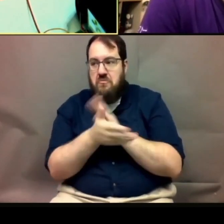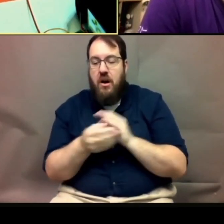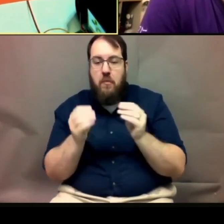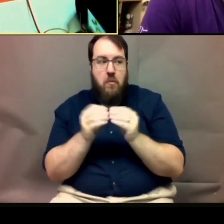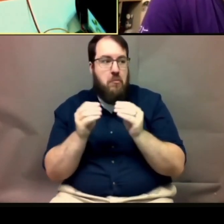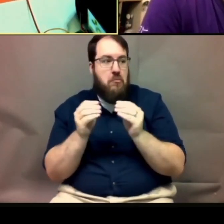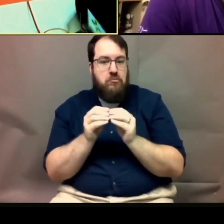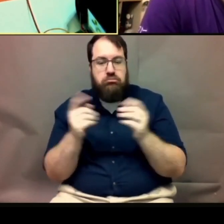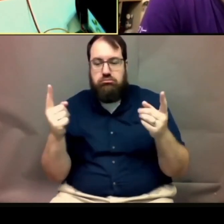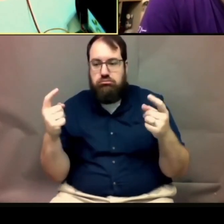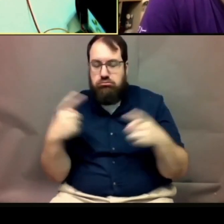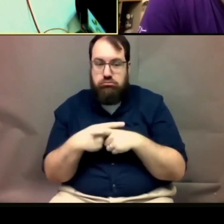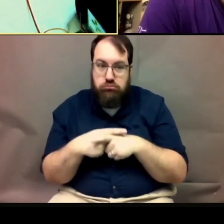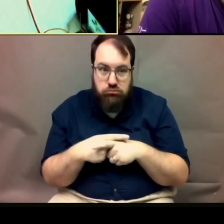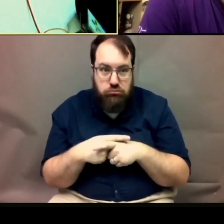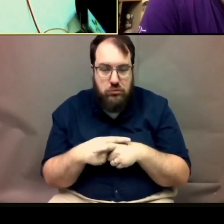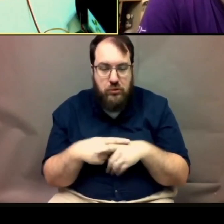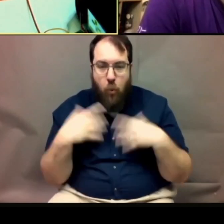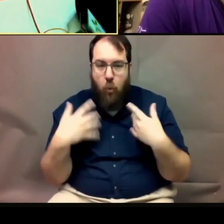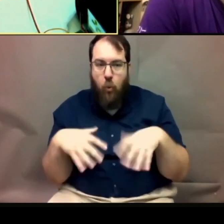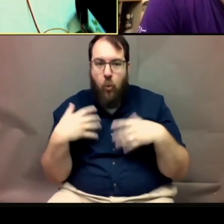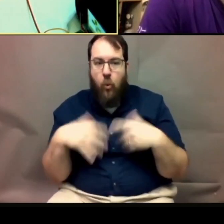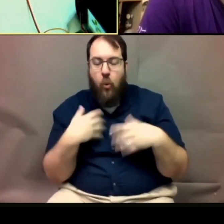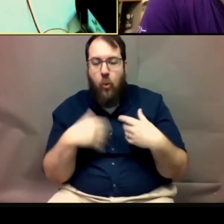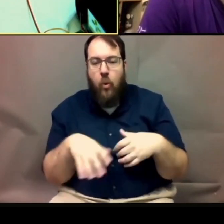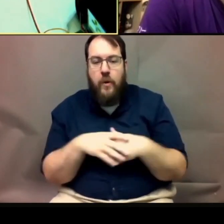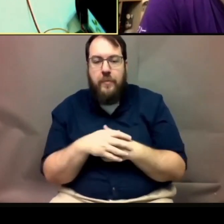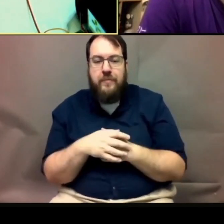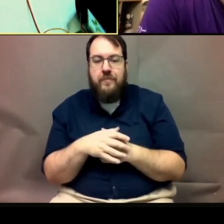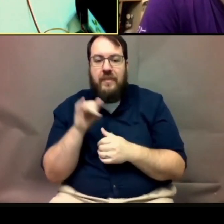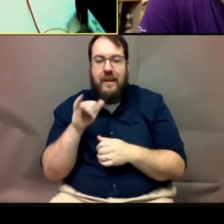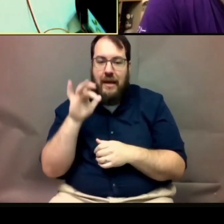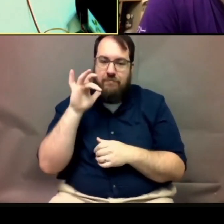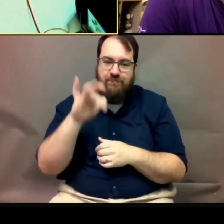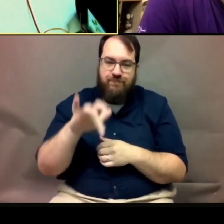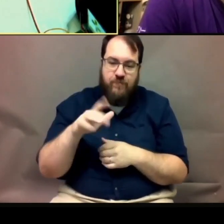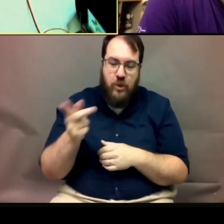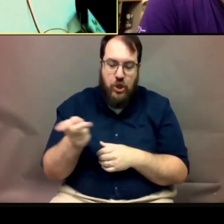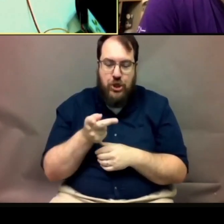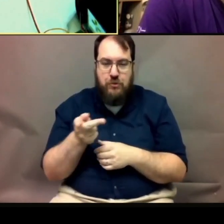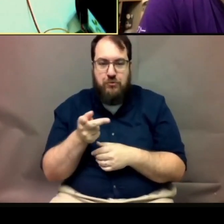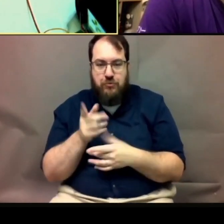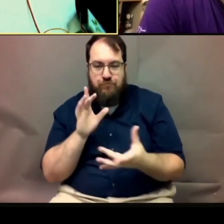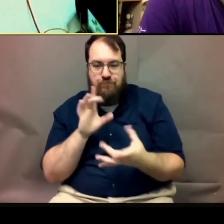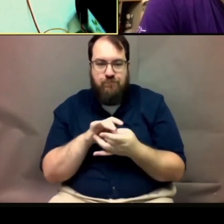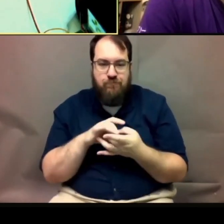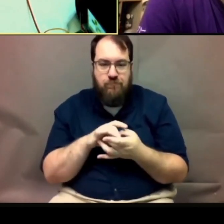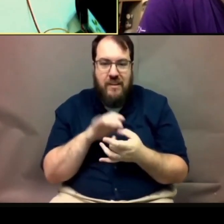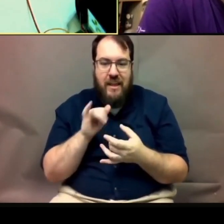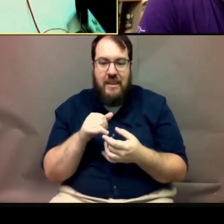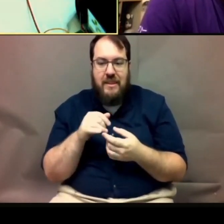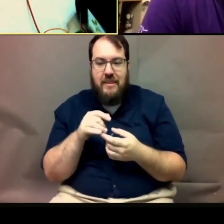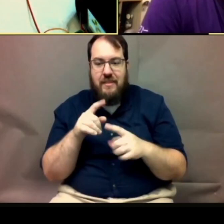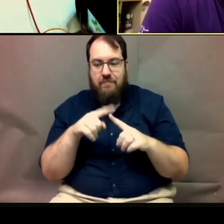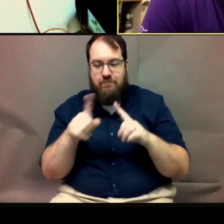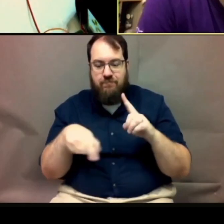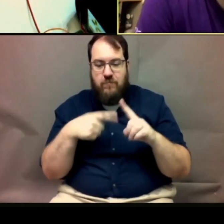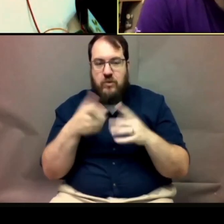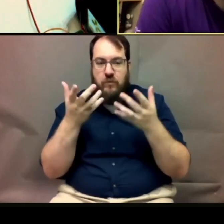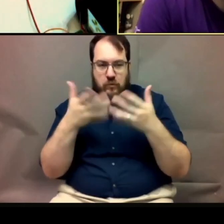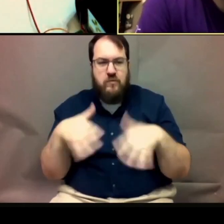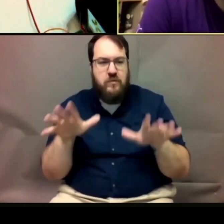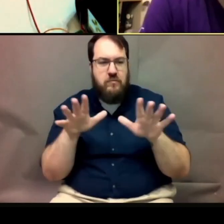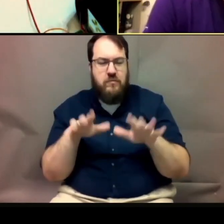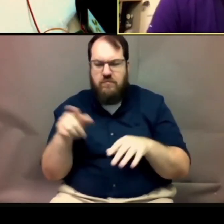elas vão pirando um pouco e nós temos ali esses botões e nós tocamos nisso e vamos